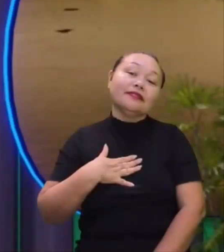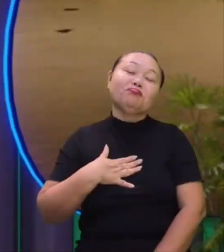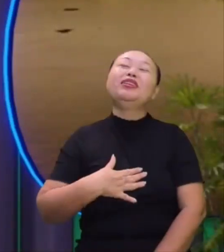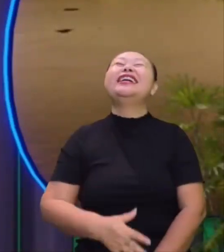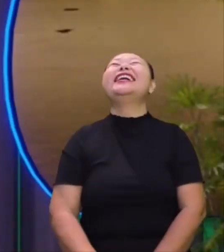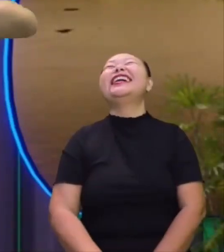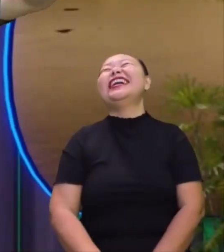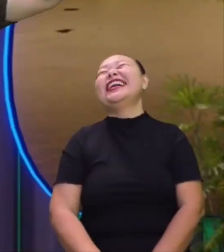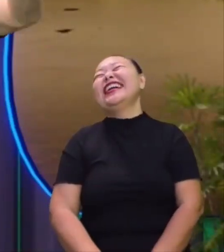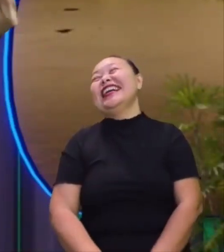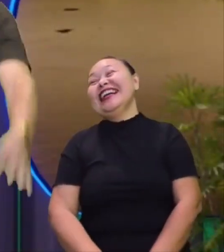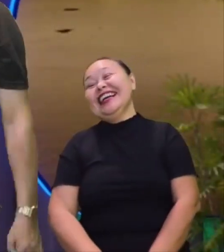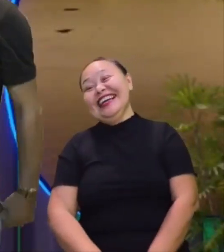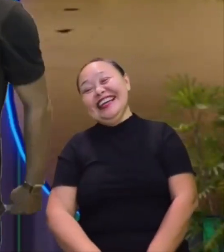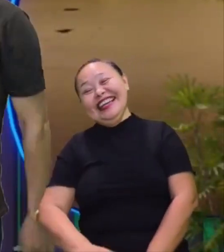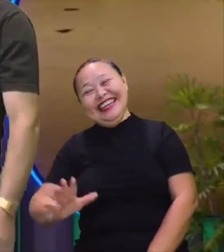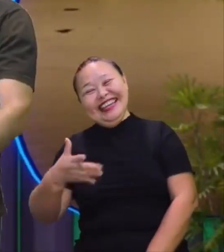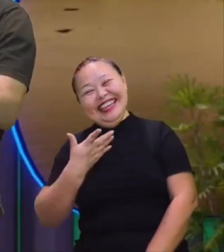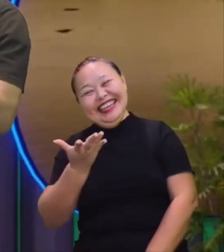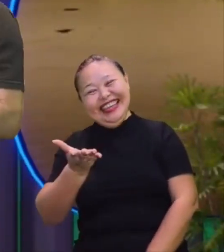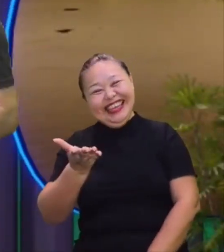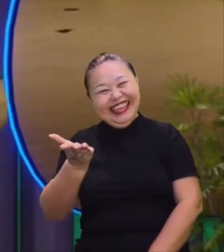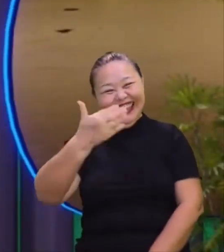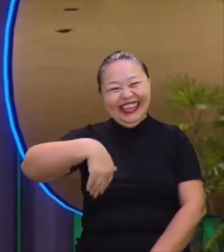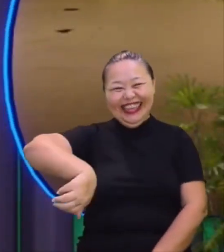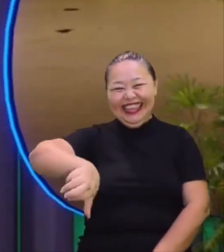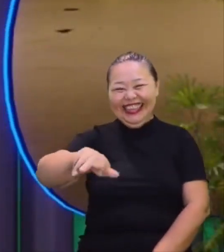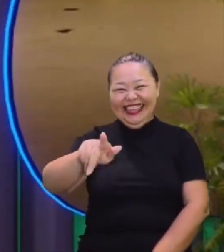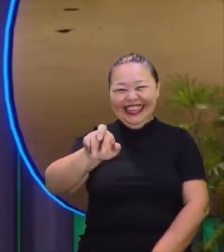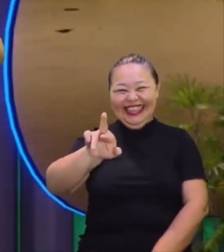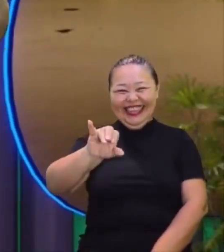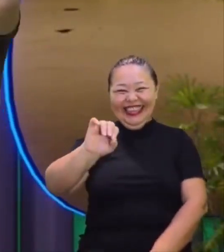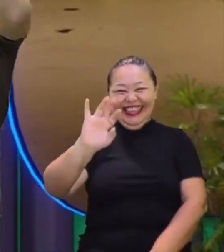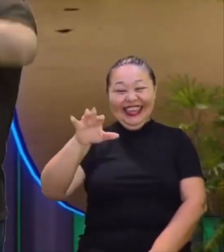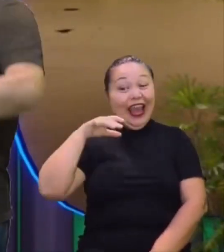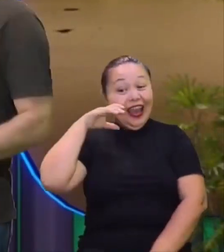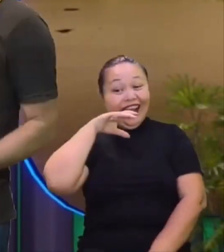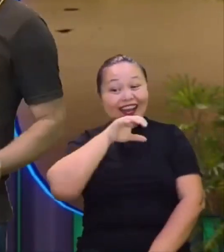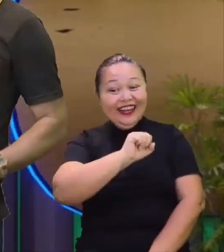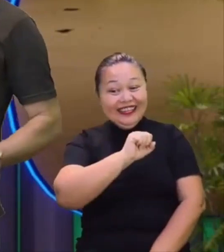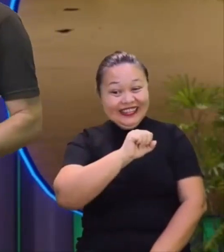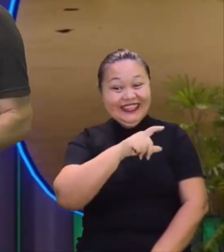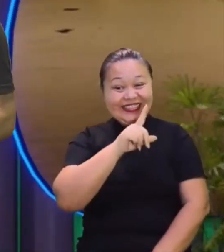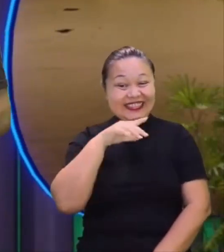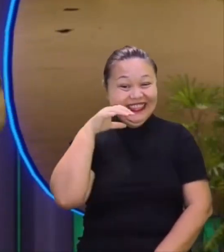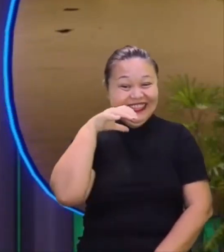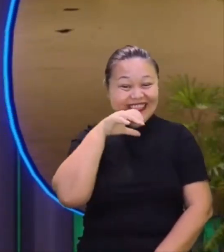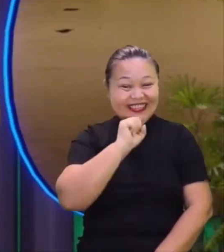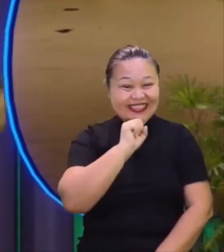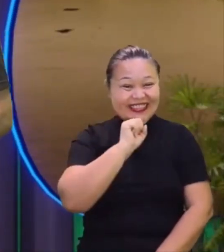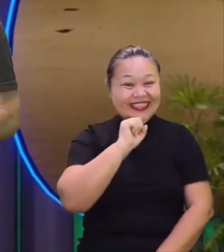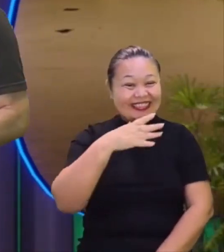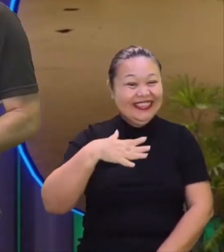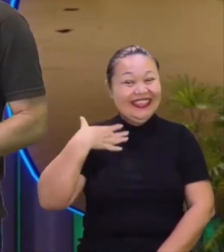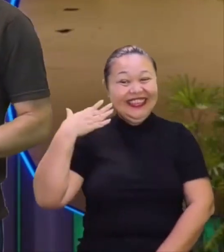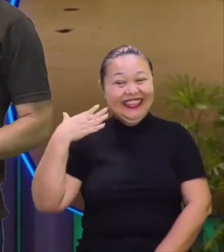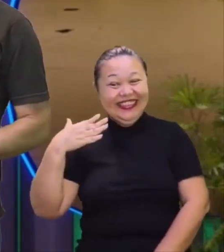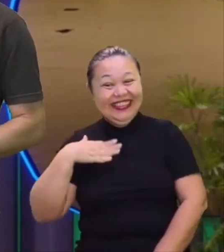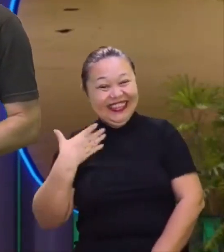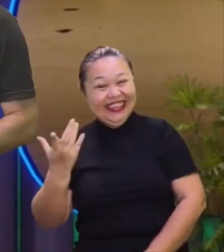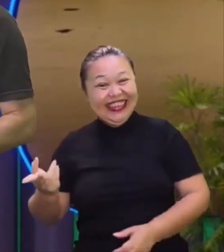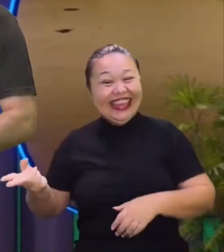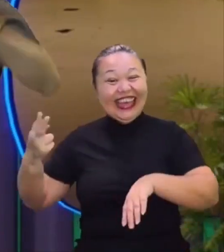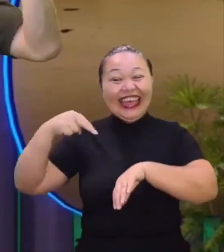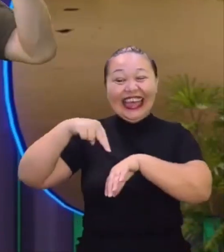Dando depressão. E aí, galera? Rogério do Céu. Foi muito rápido, a galera fez Foi aí. rápido demais. E até surpresa, galera,